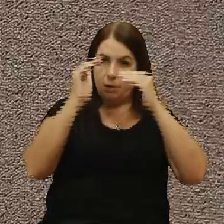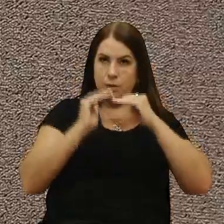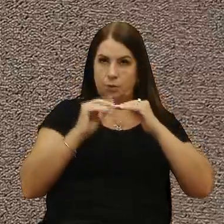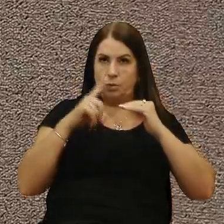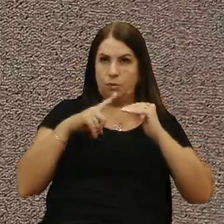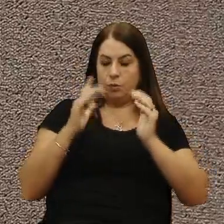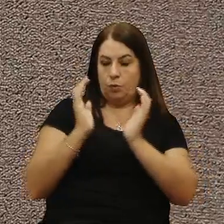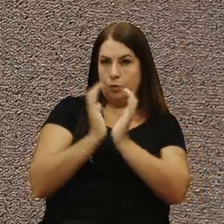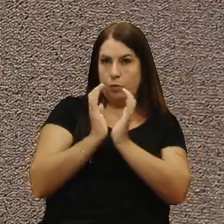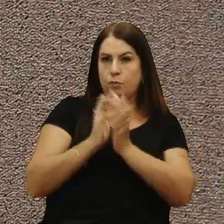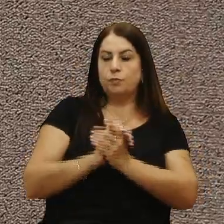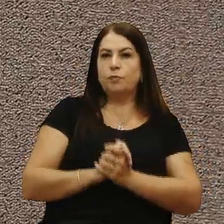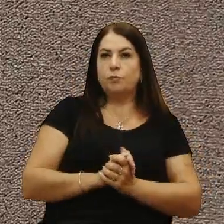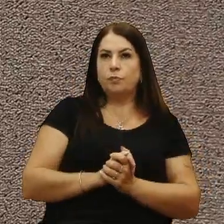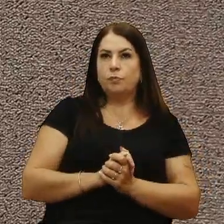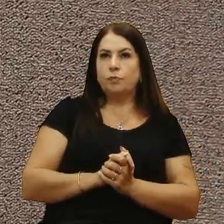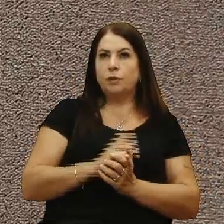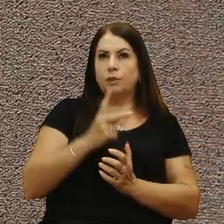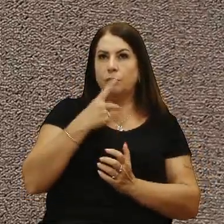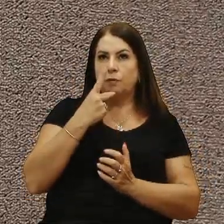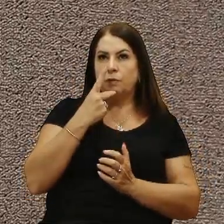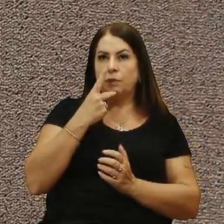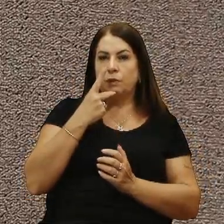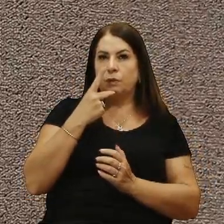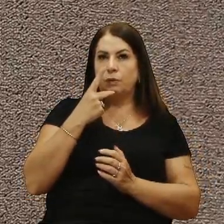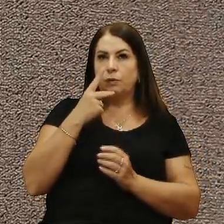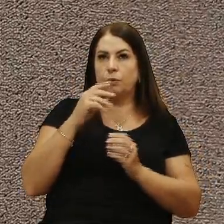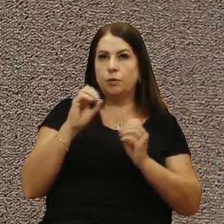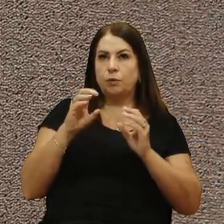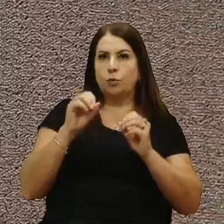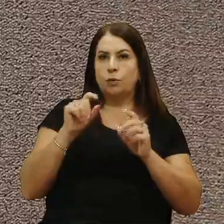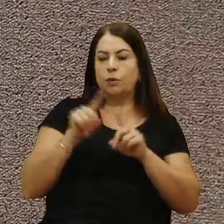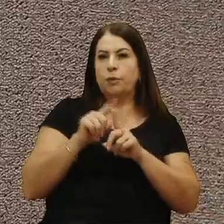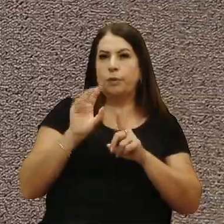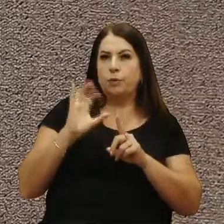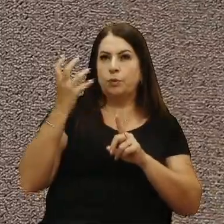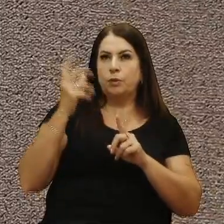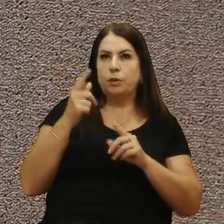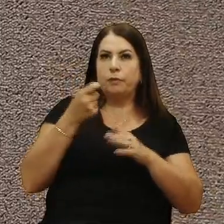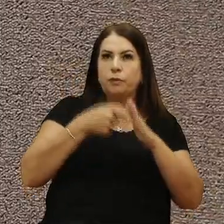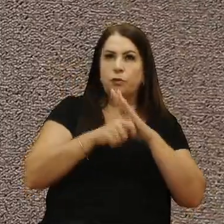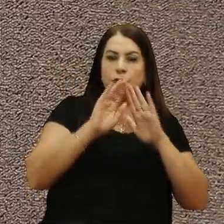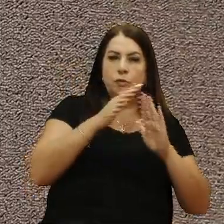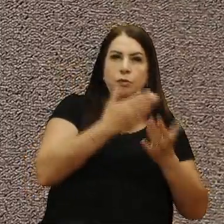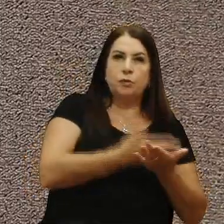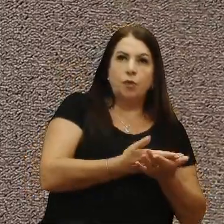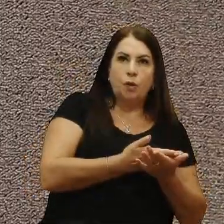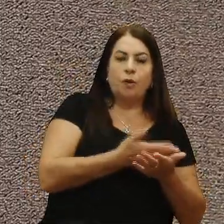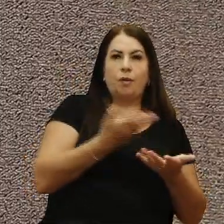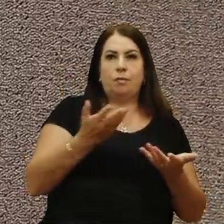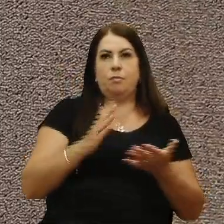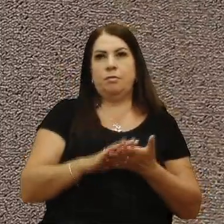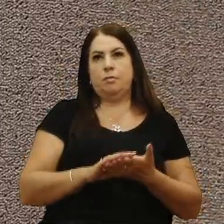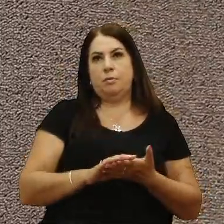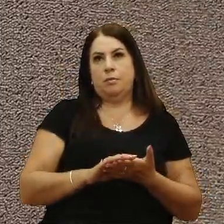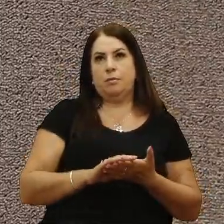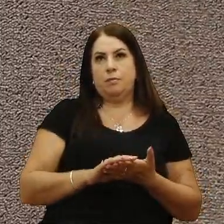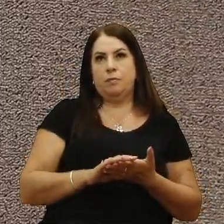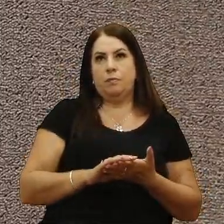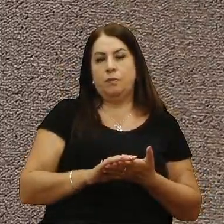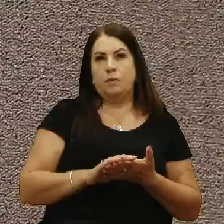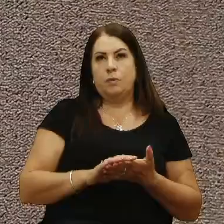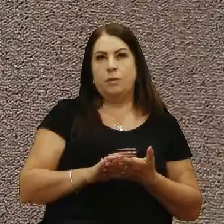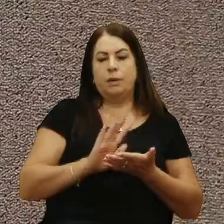os colegas, né? Que falaram que a educação é a solução, que tem que investir na escola, que tem que investir isso. Os